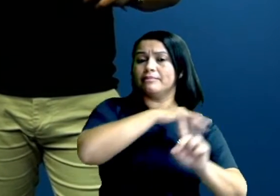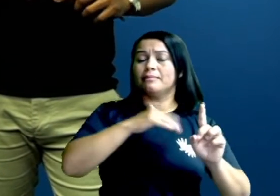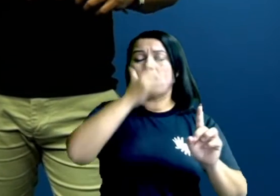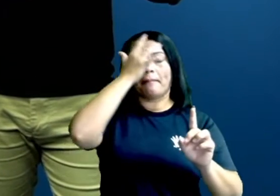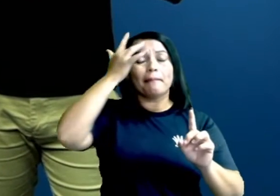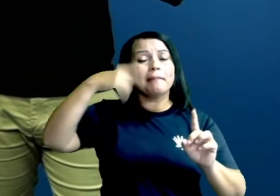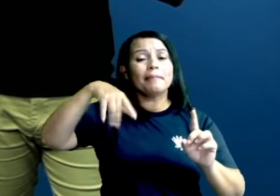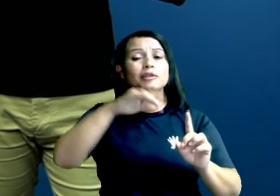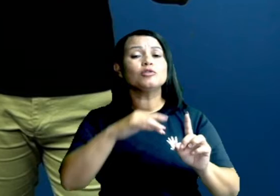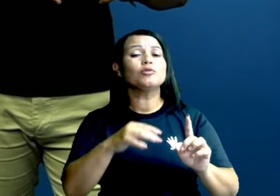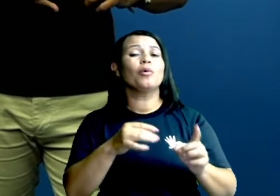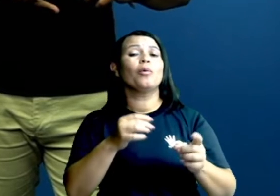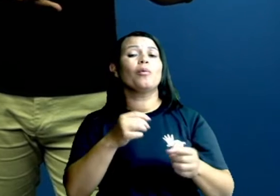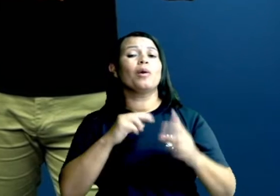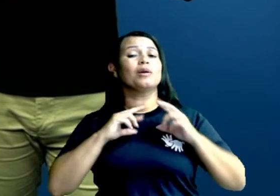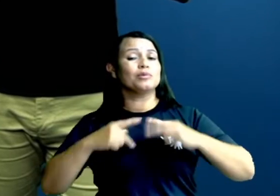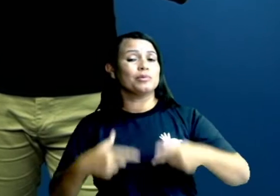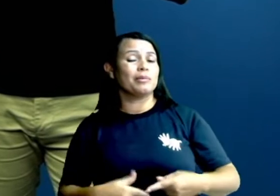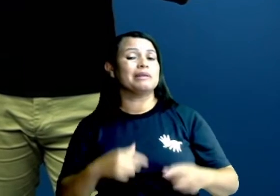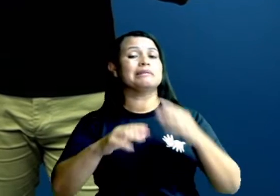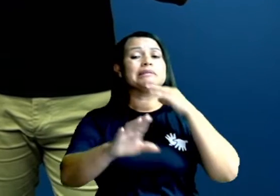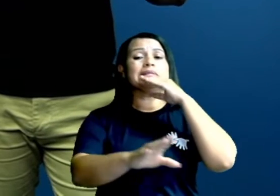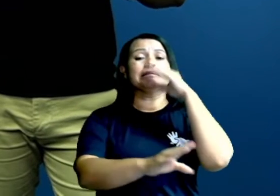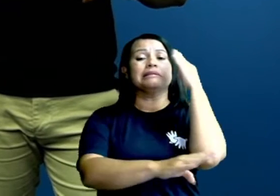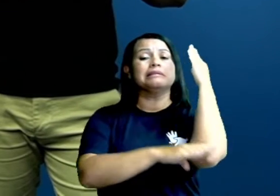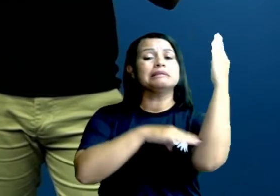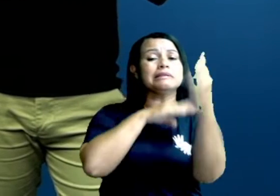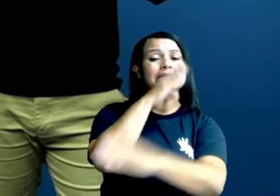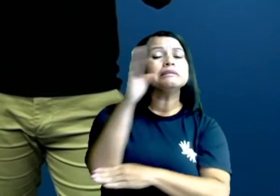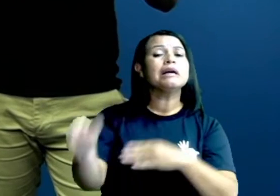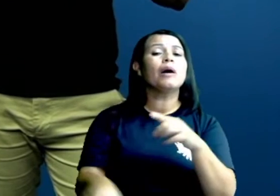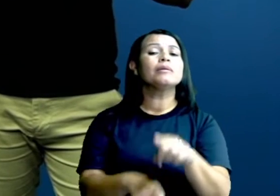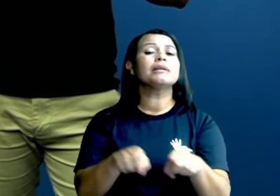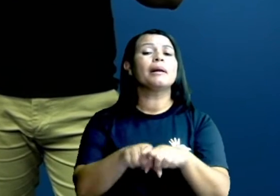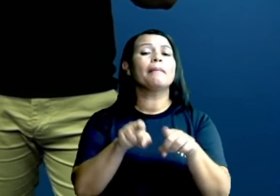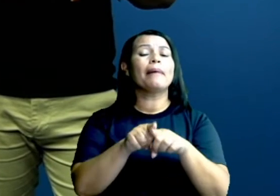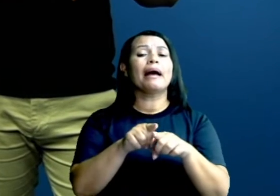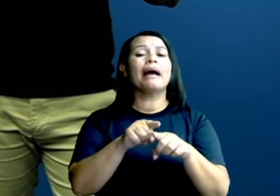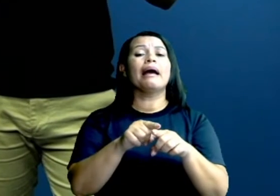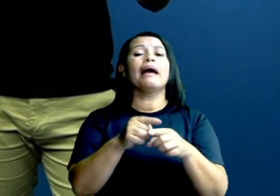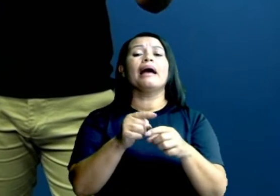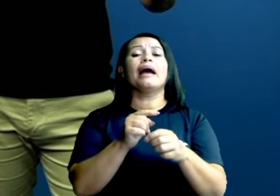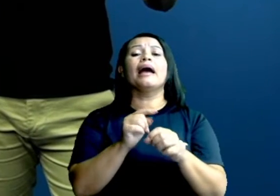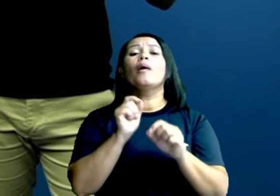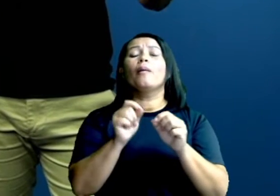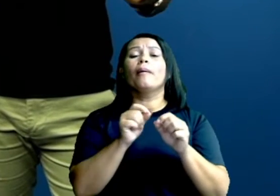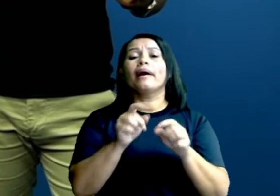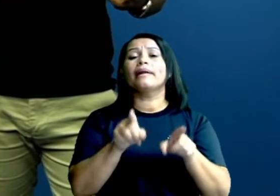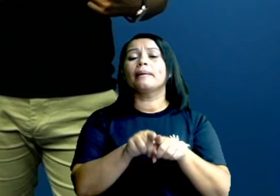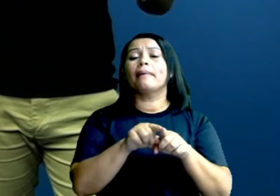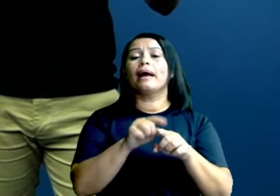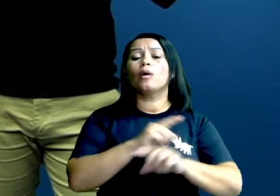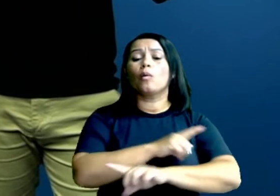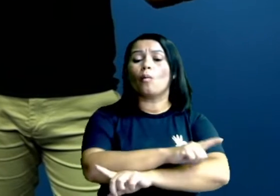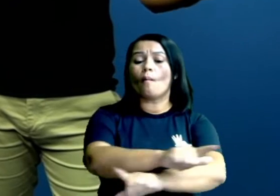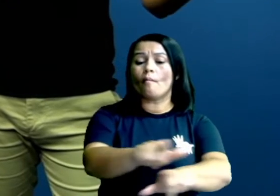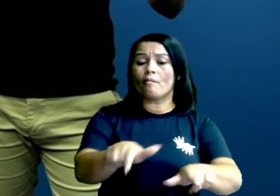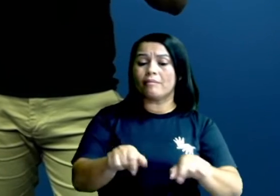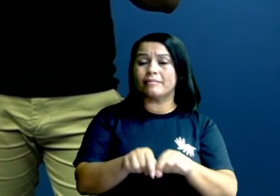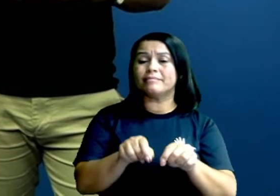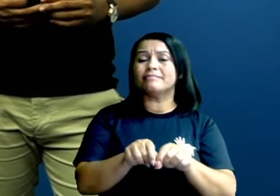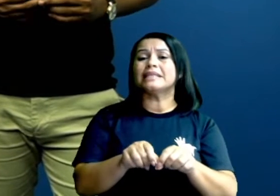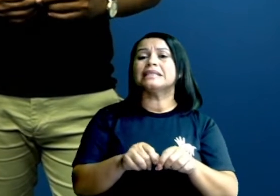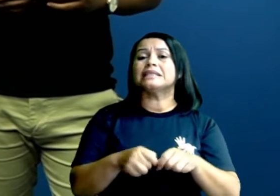sobretudo o garimpo, a extração ilegal de madeira, né, o desmatamento para utilizar o solo para a agricultura, sobretudo atualmente a gente tem um cultivo de